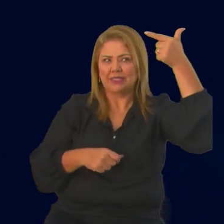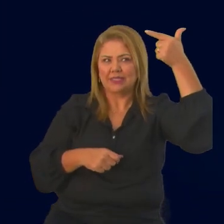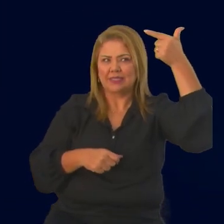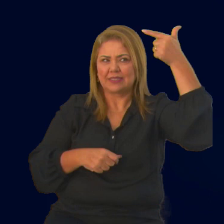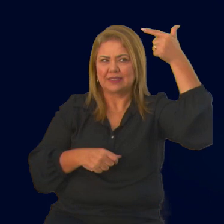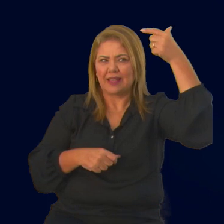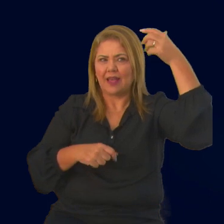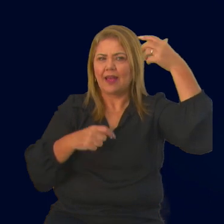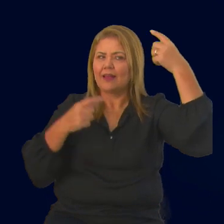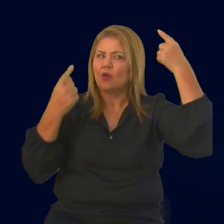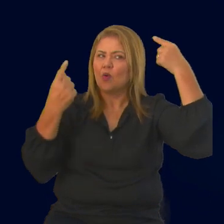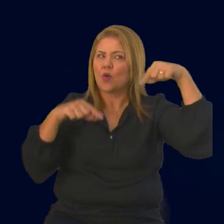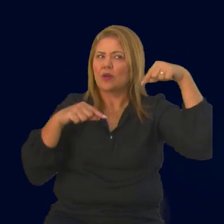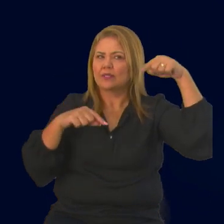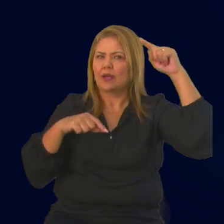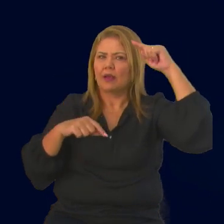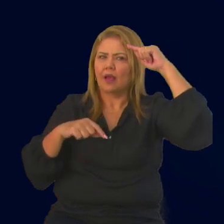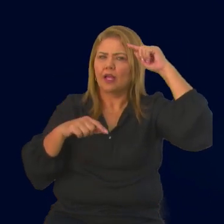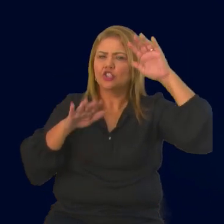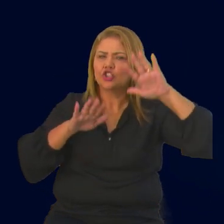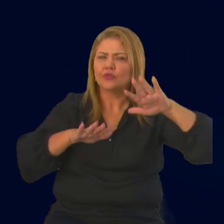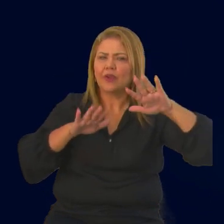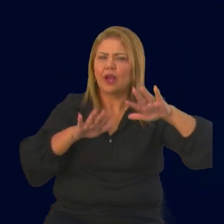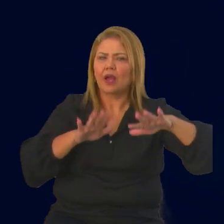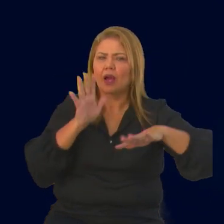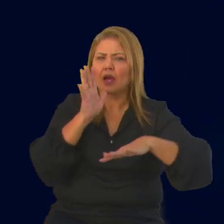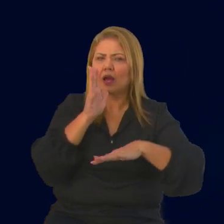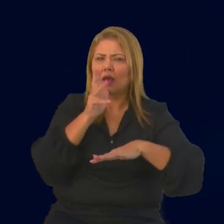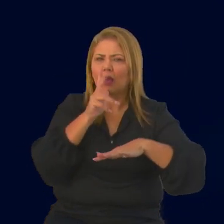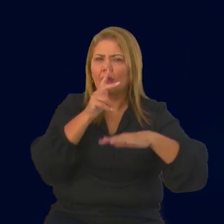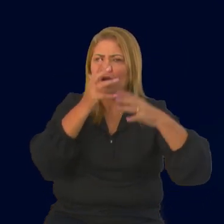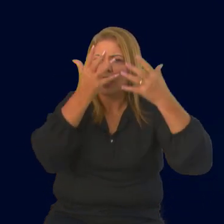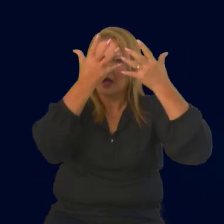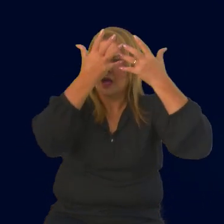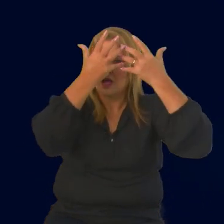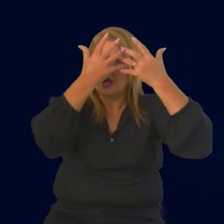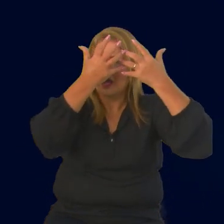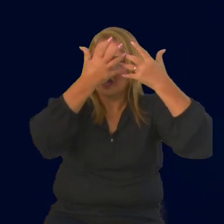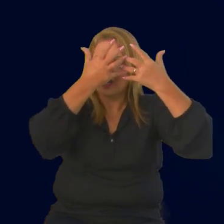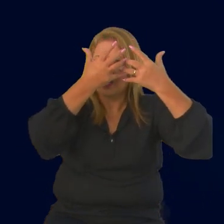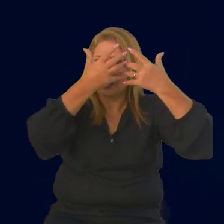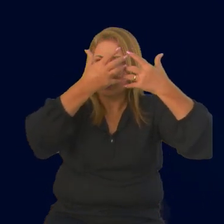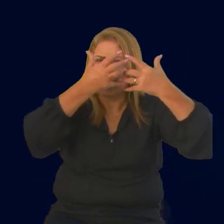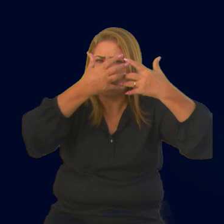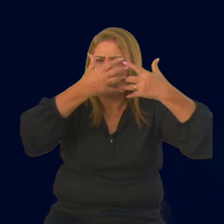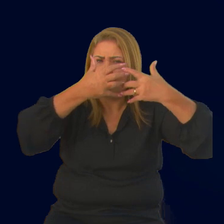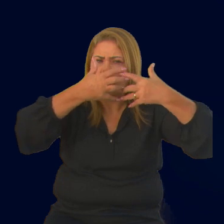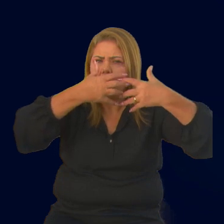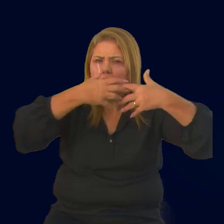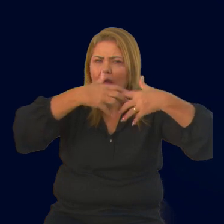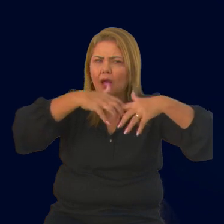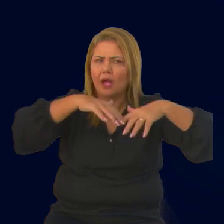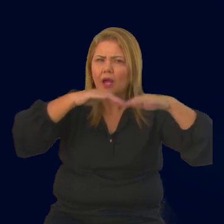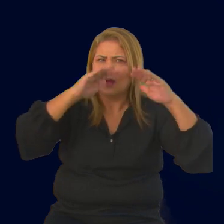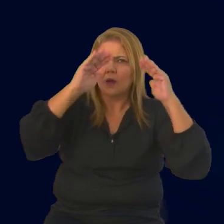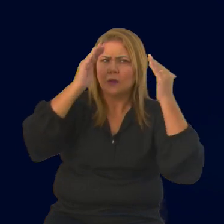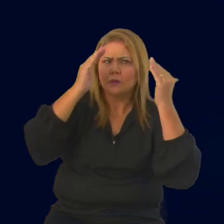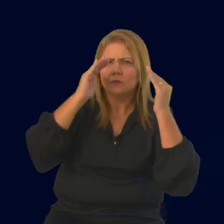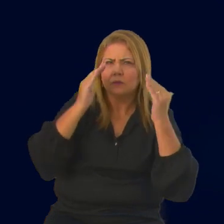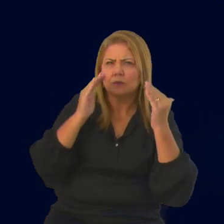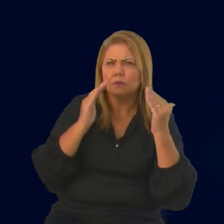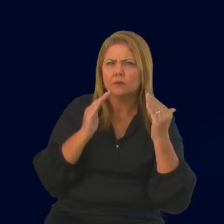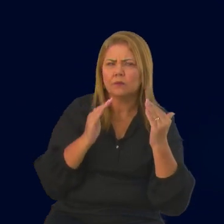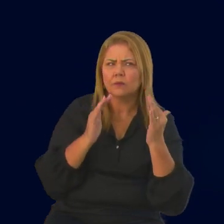é o oposto. Ele é lento, racional, eu penso, eu analiso, demanda